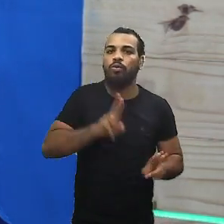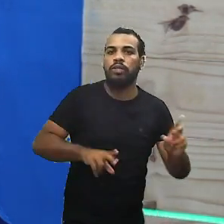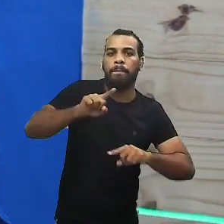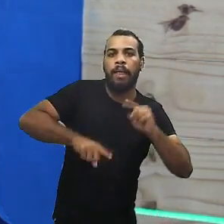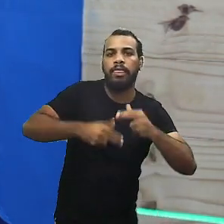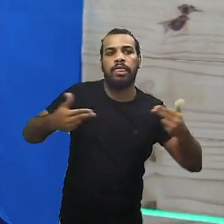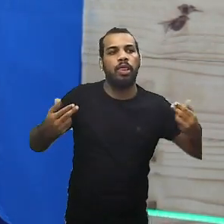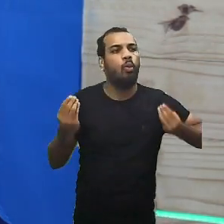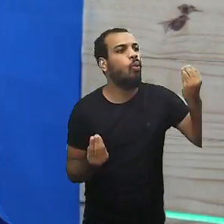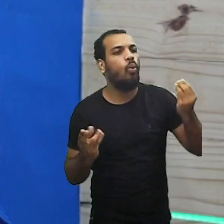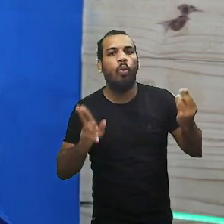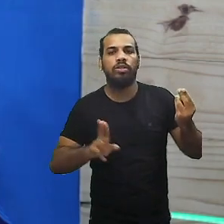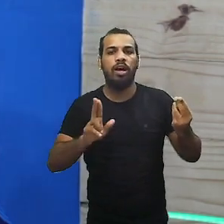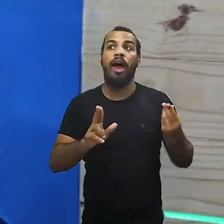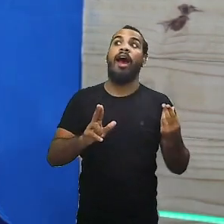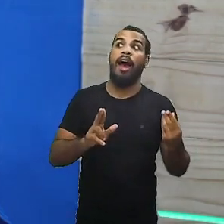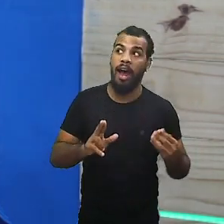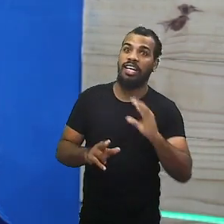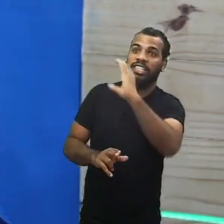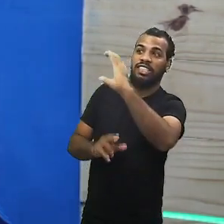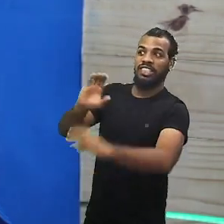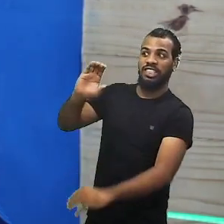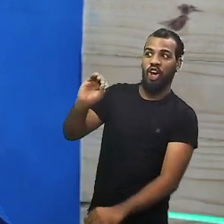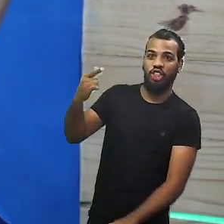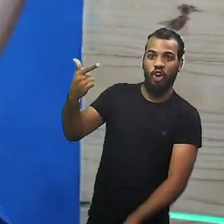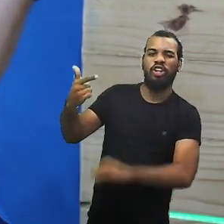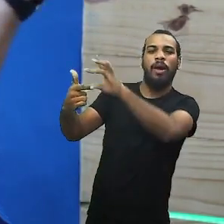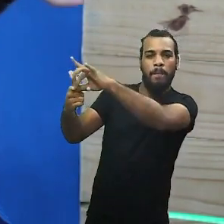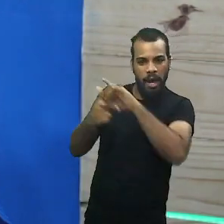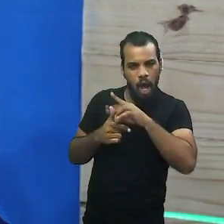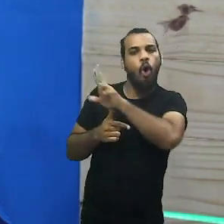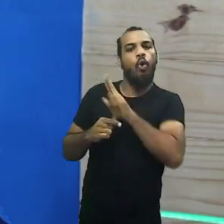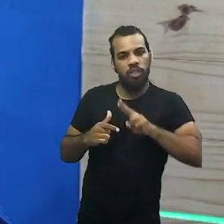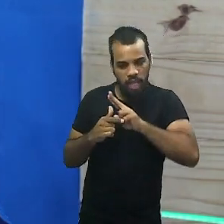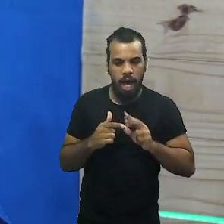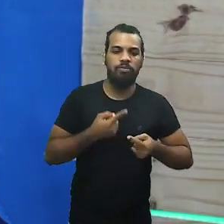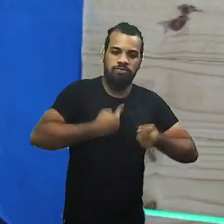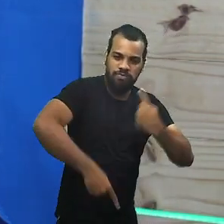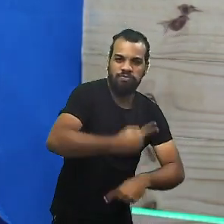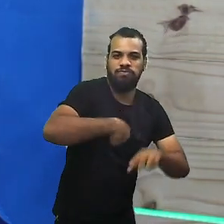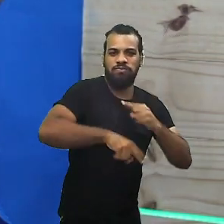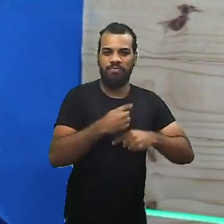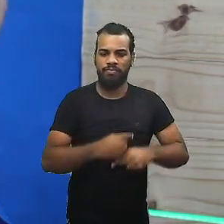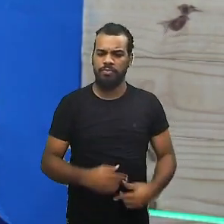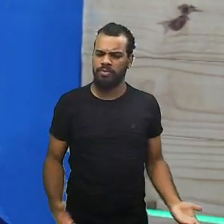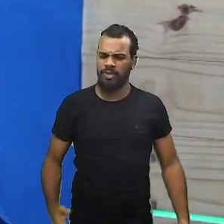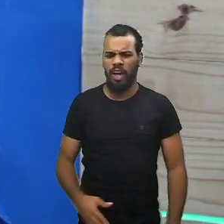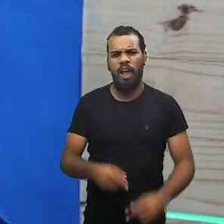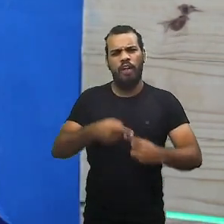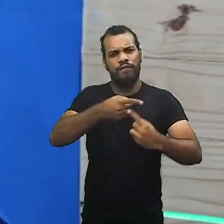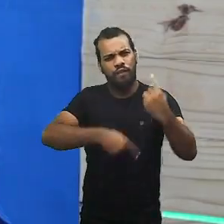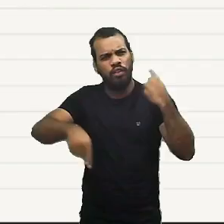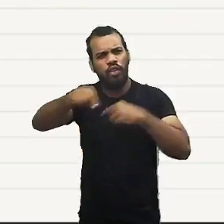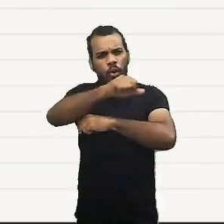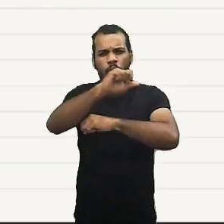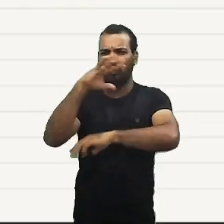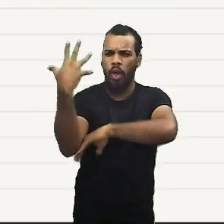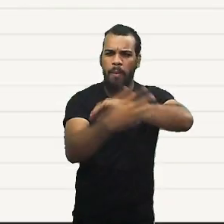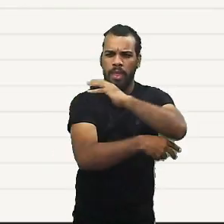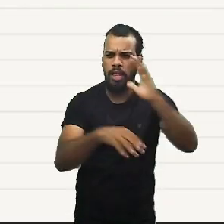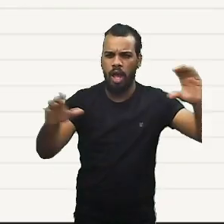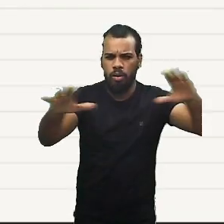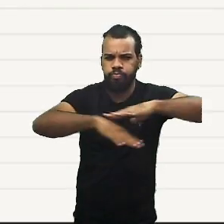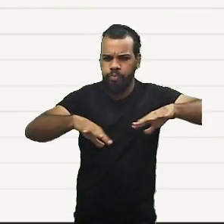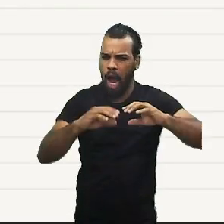que o CO2 começou a aparecer. Aí tem um detalhe. Ah, e essa fotossíntese não vai ajudar nada o ambiente? Vai. Bota aí, Betão, por